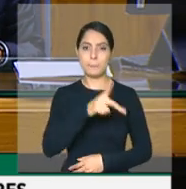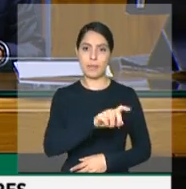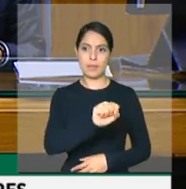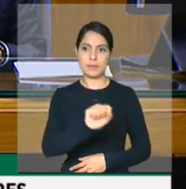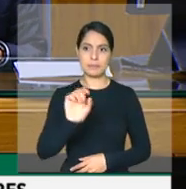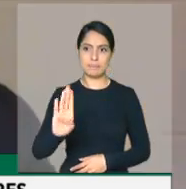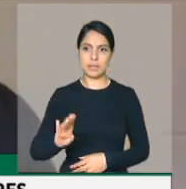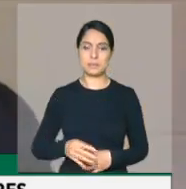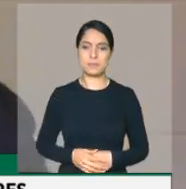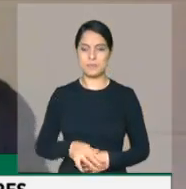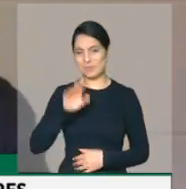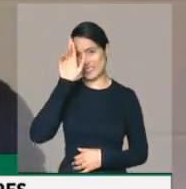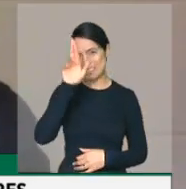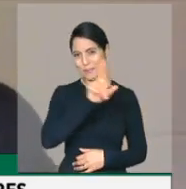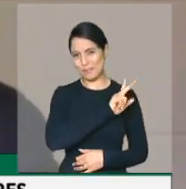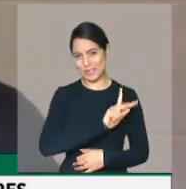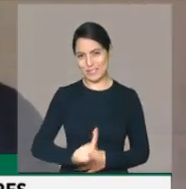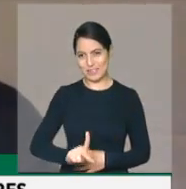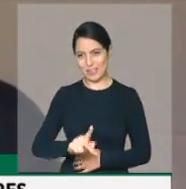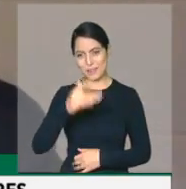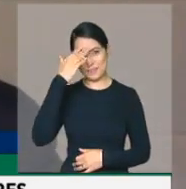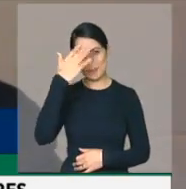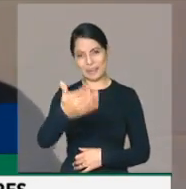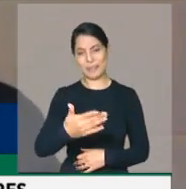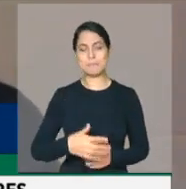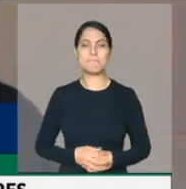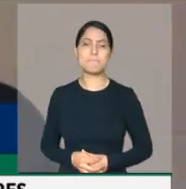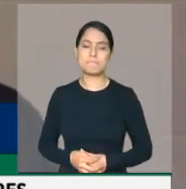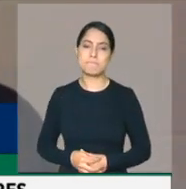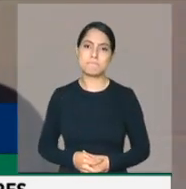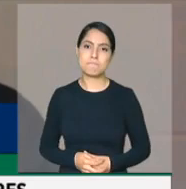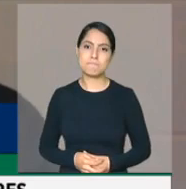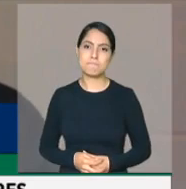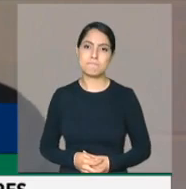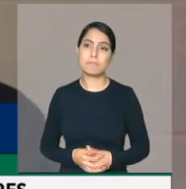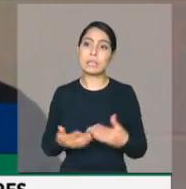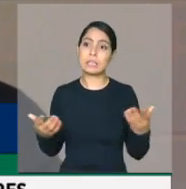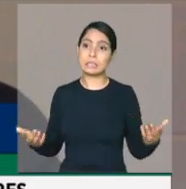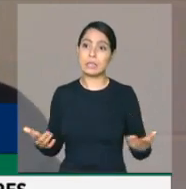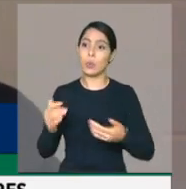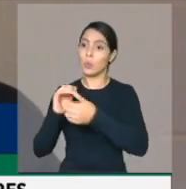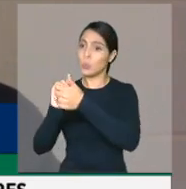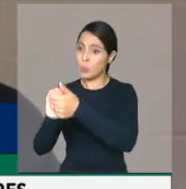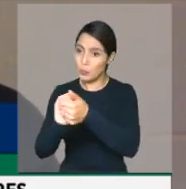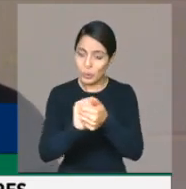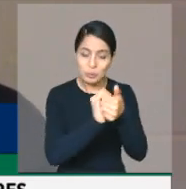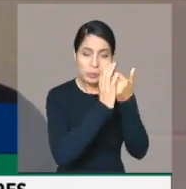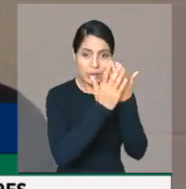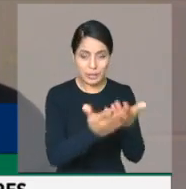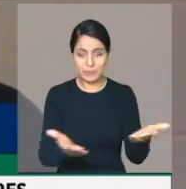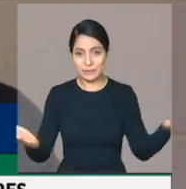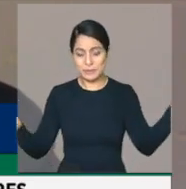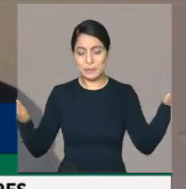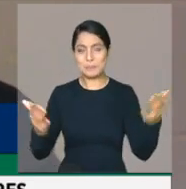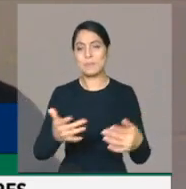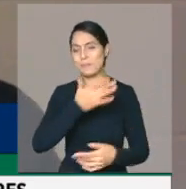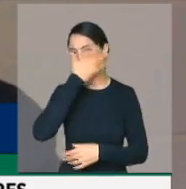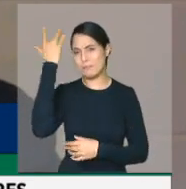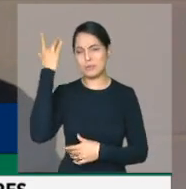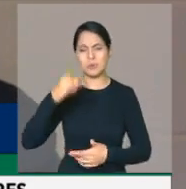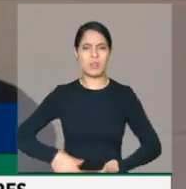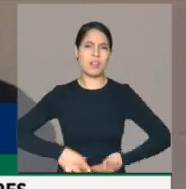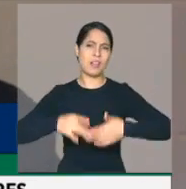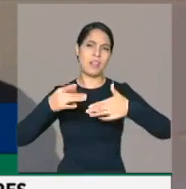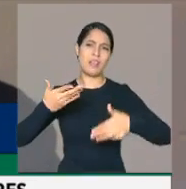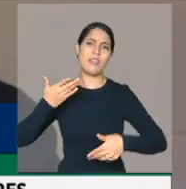Muito obrigado, presidente. Cumprimentando Vossa Excelência cordialmente e todos os demais líderes e colegas, eu venho falar